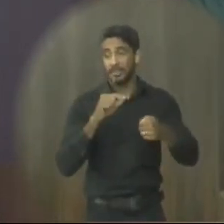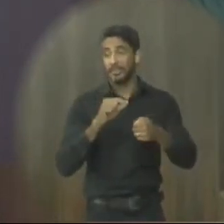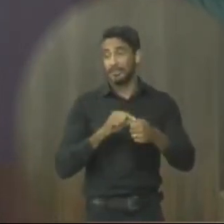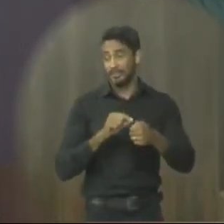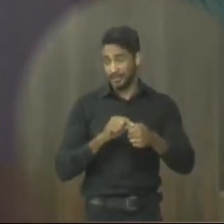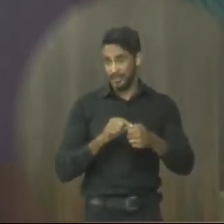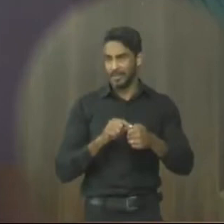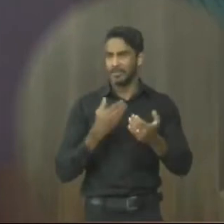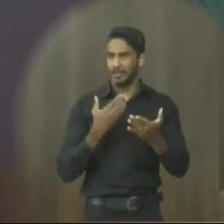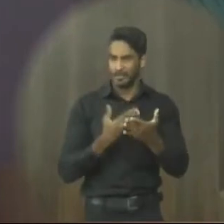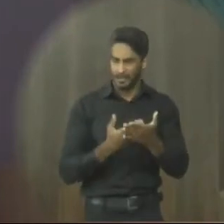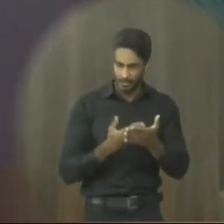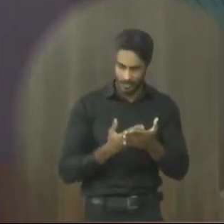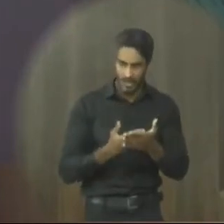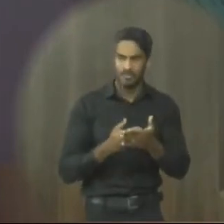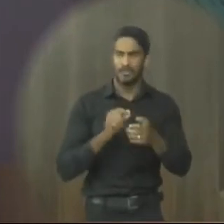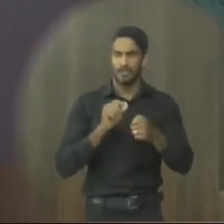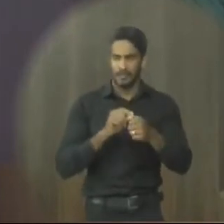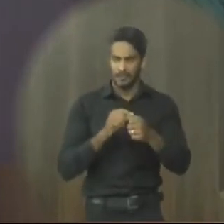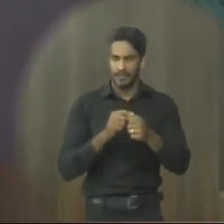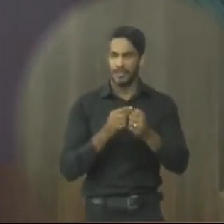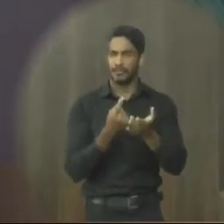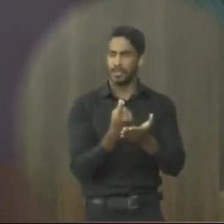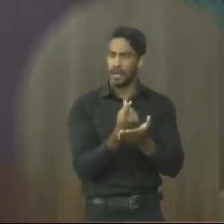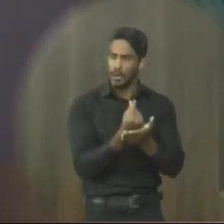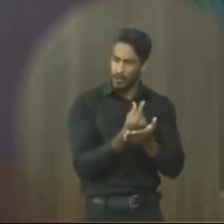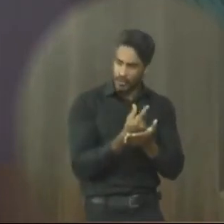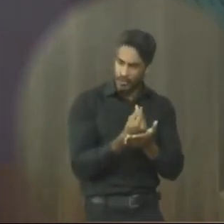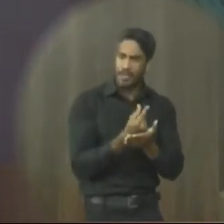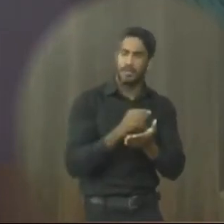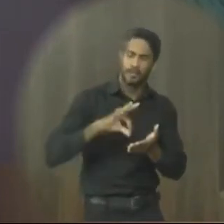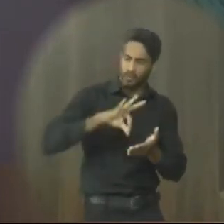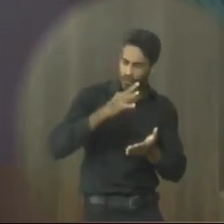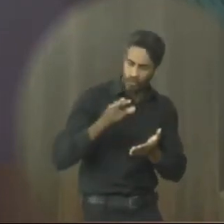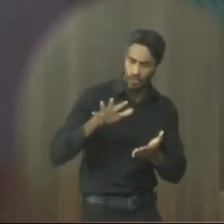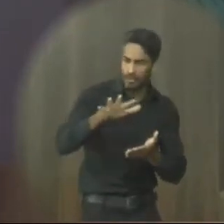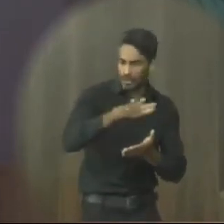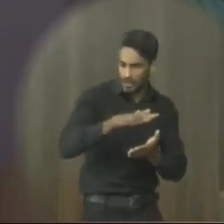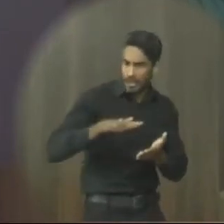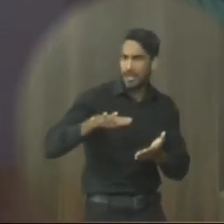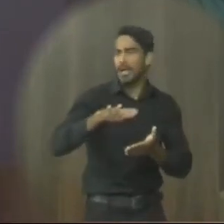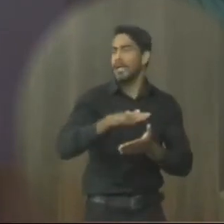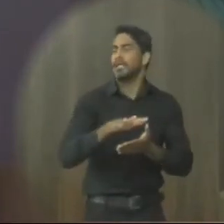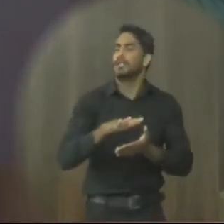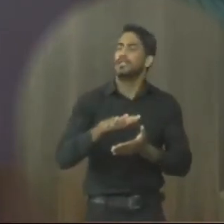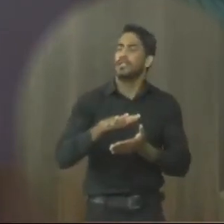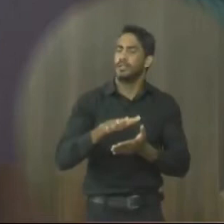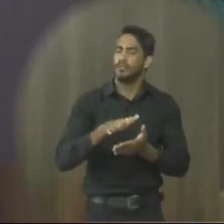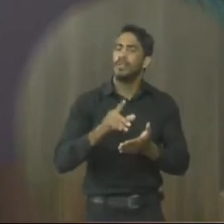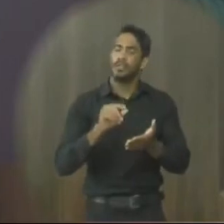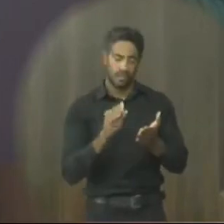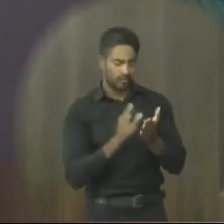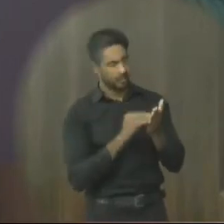Estamos estudando, já fizemos o levantamento de toda a região, já estamos com esse levantamento em